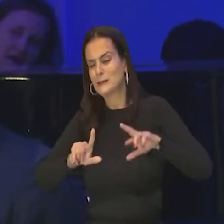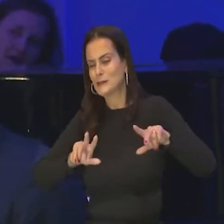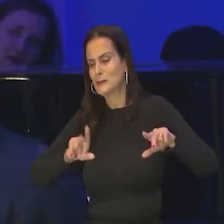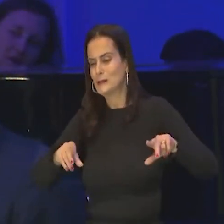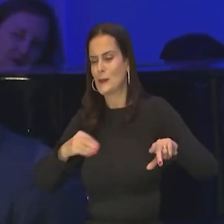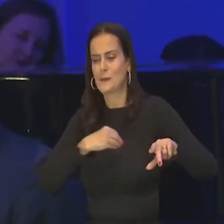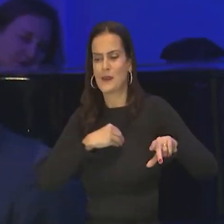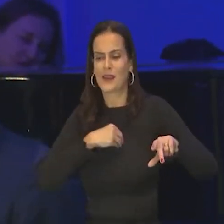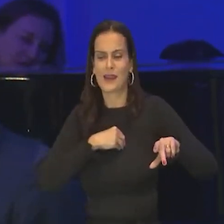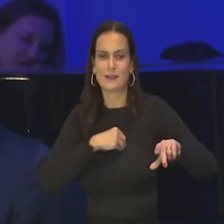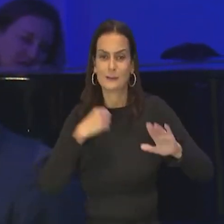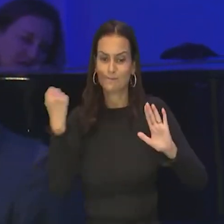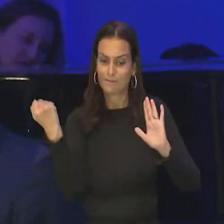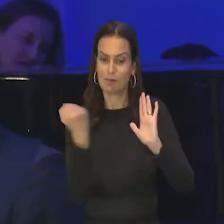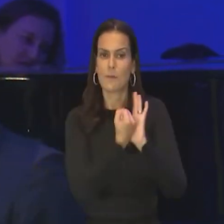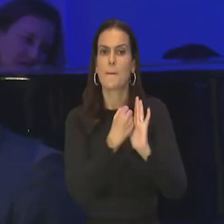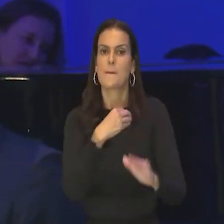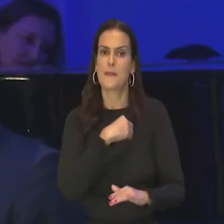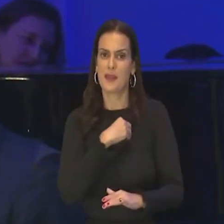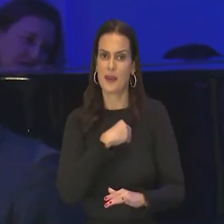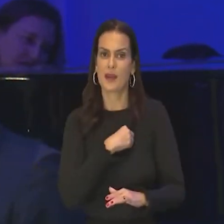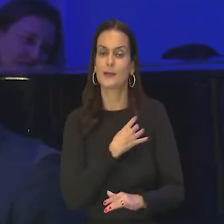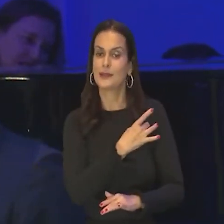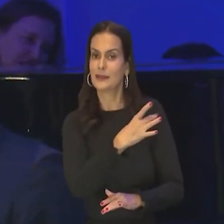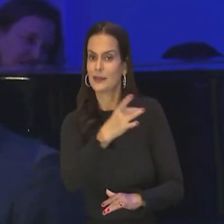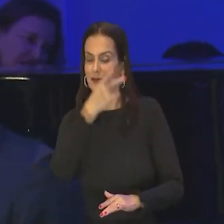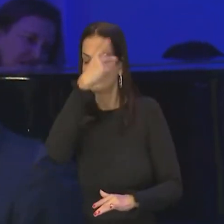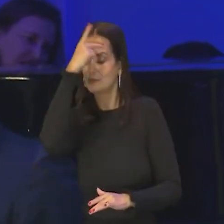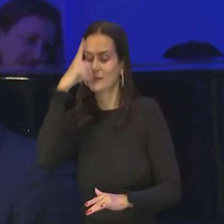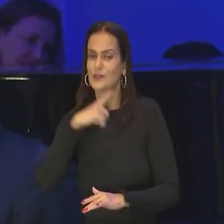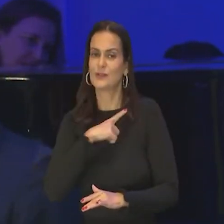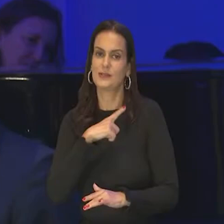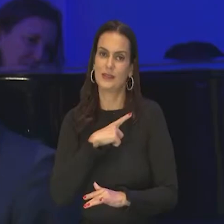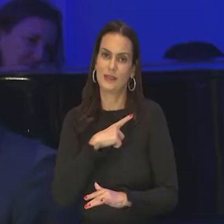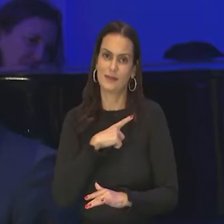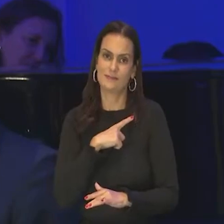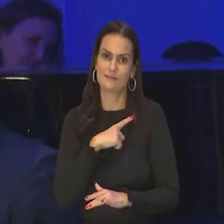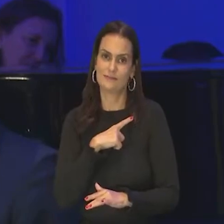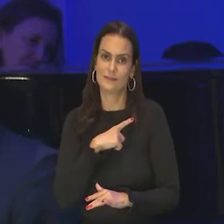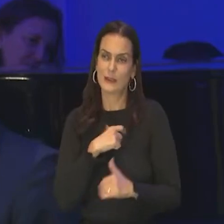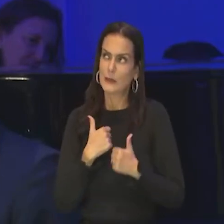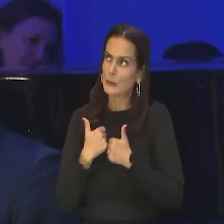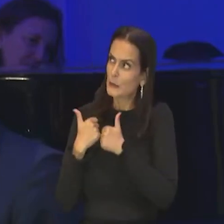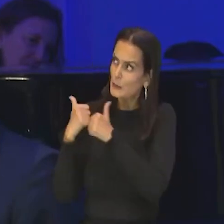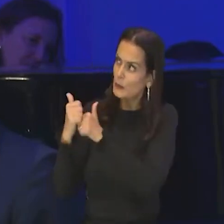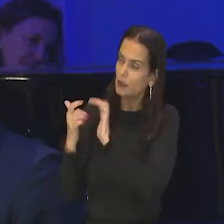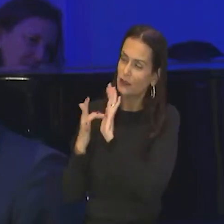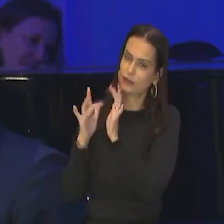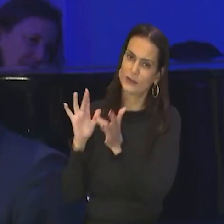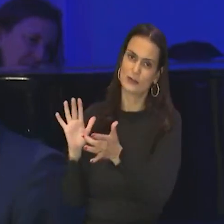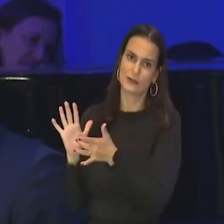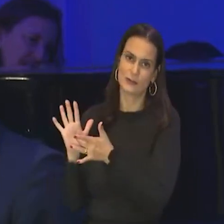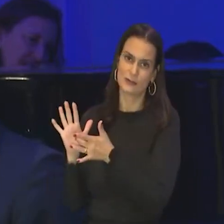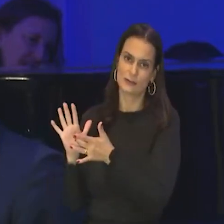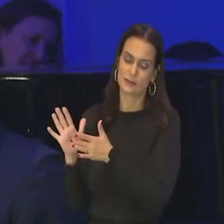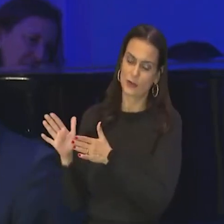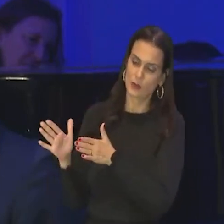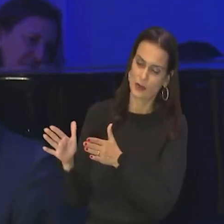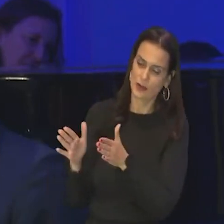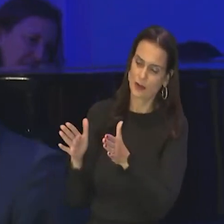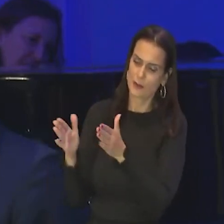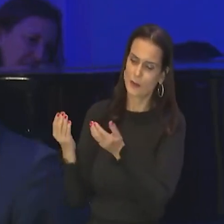esta marca do pecado, como todos nós possuímos, estarmos seguindo a Cristo no